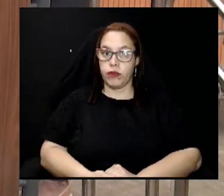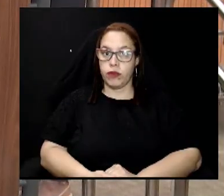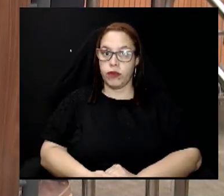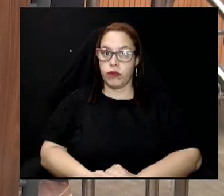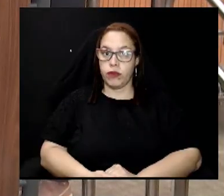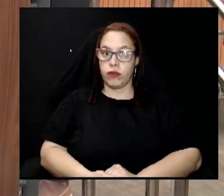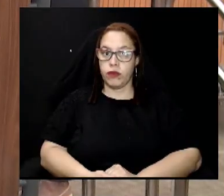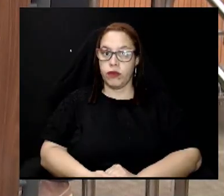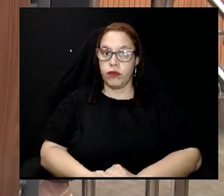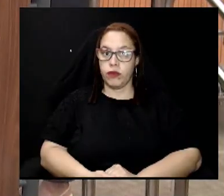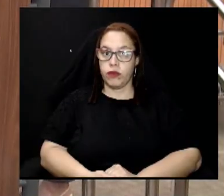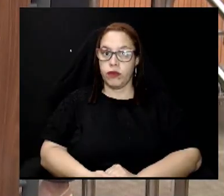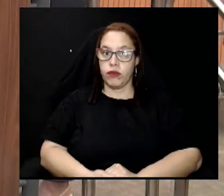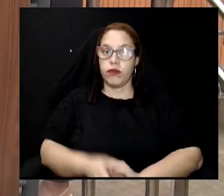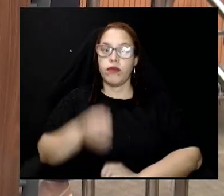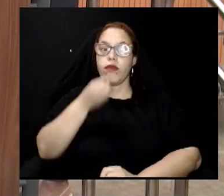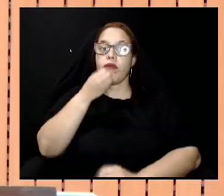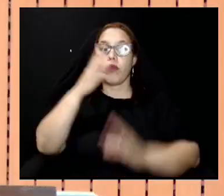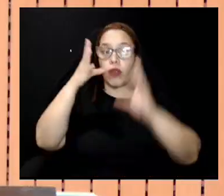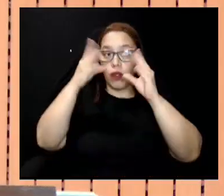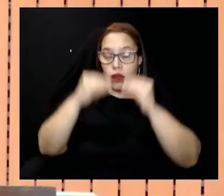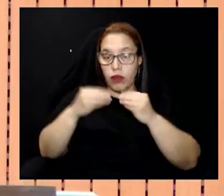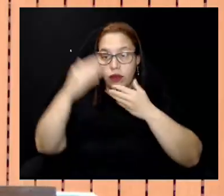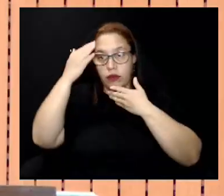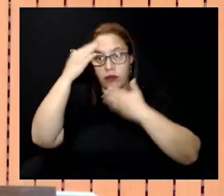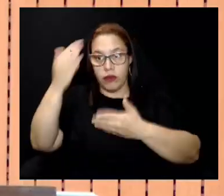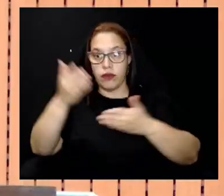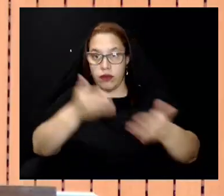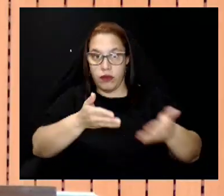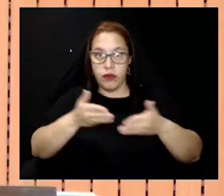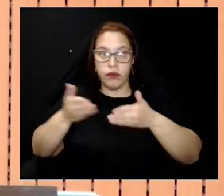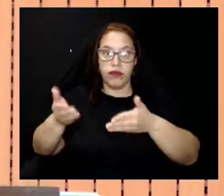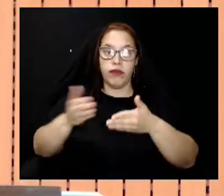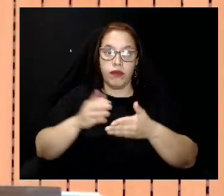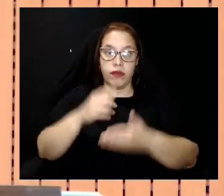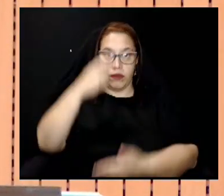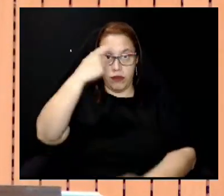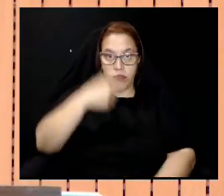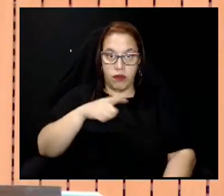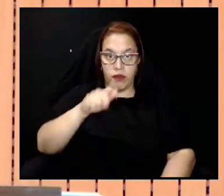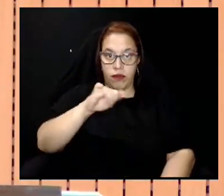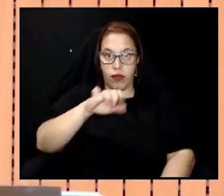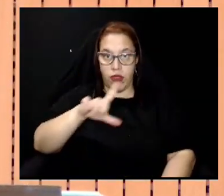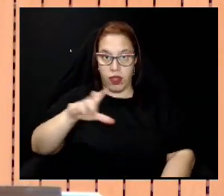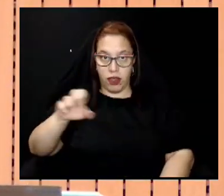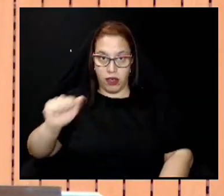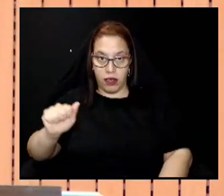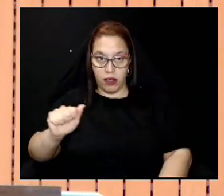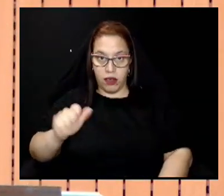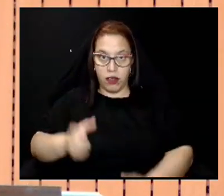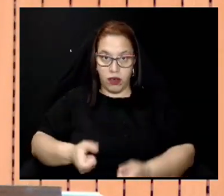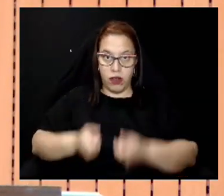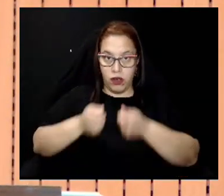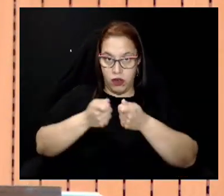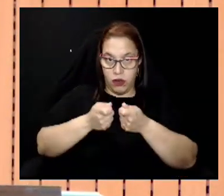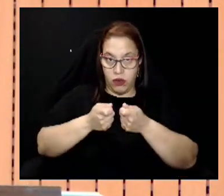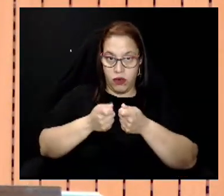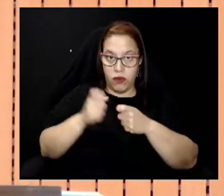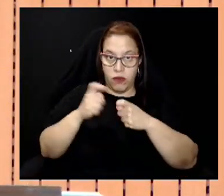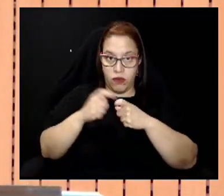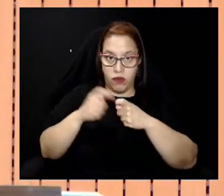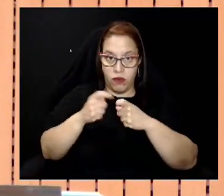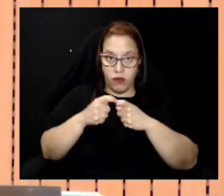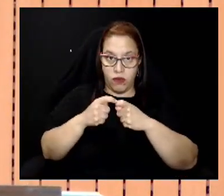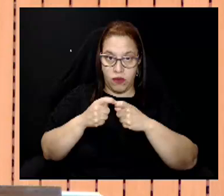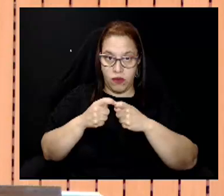Boa noite, pessoal. Muito obrigada pelo convite. Eu sou Gisele, sou oncologista do Grupo SONI e também faço parte